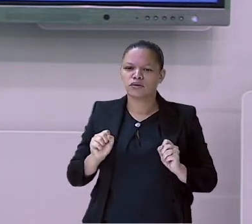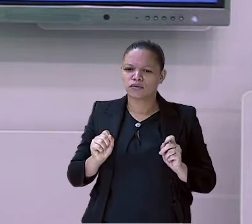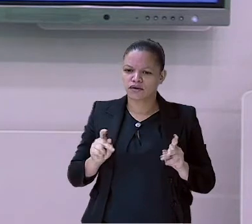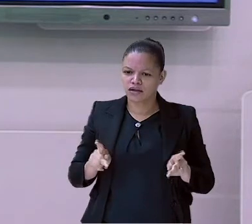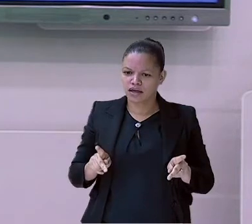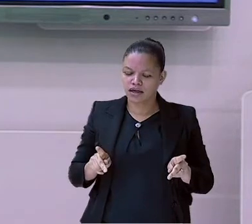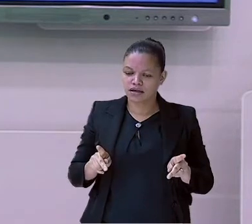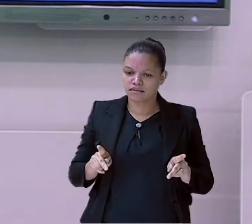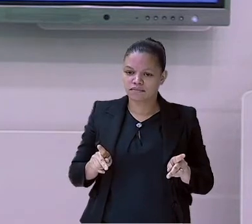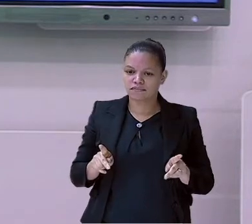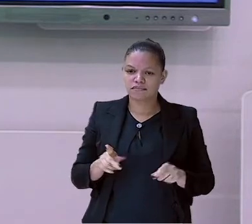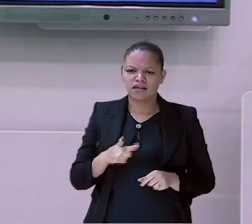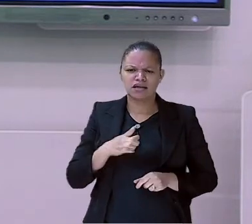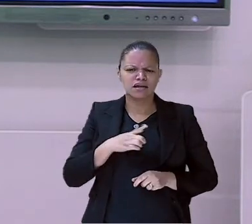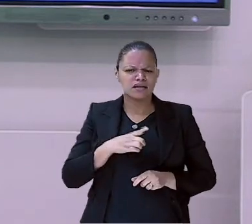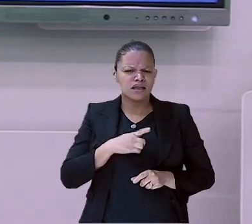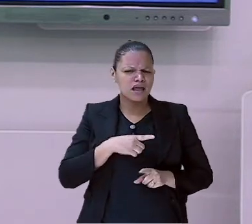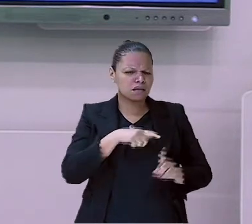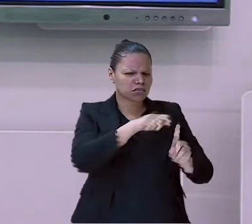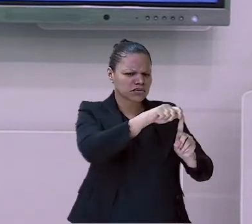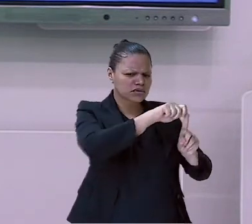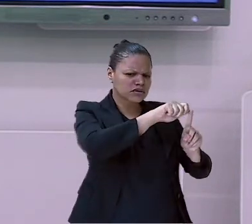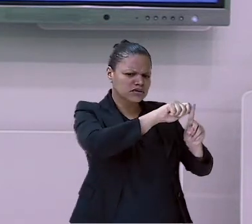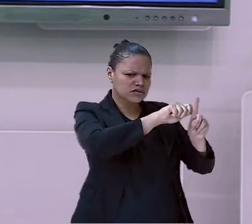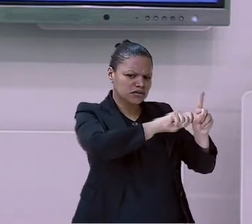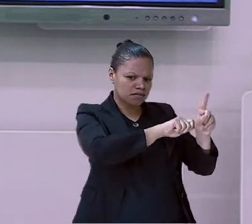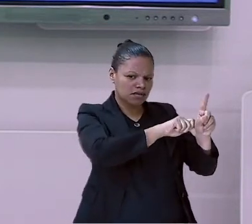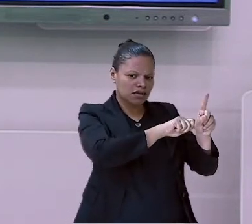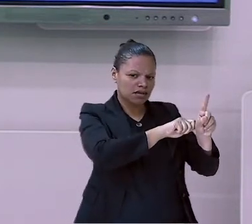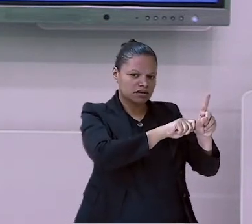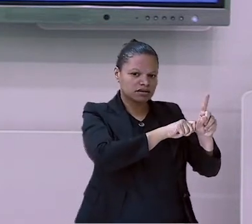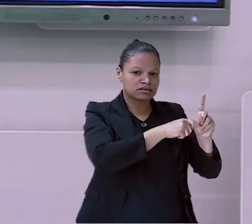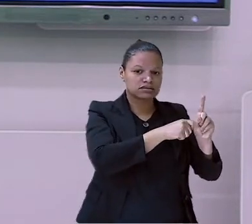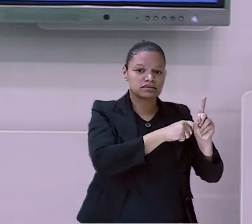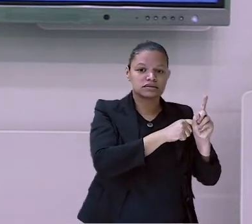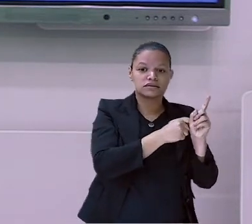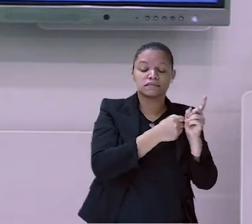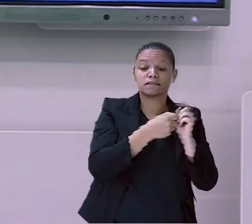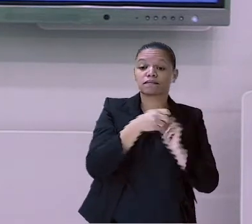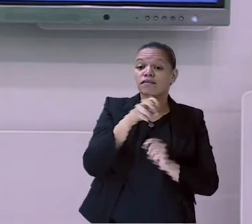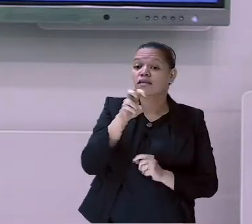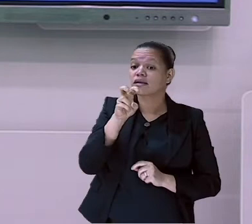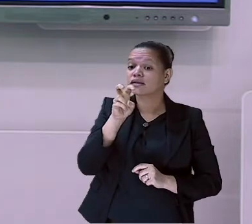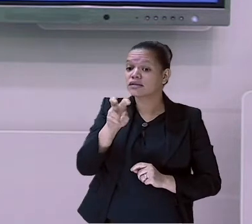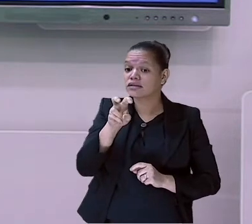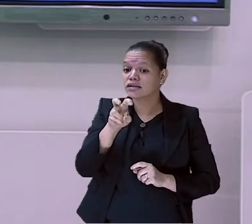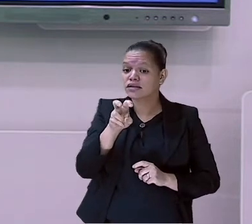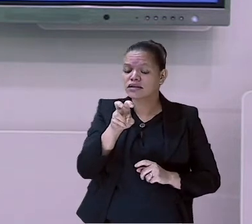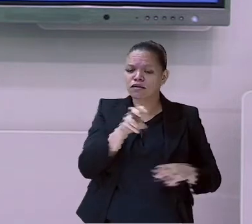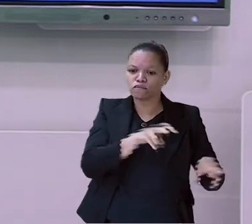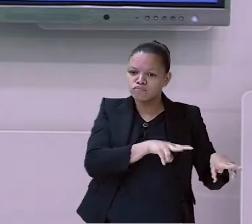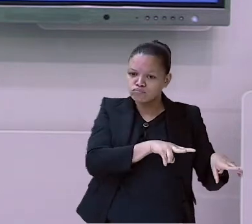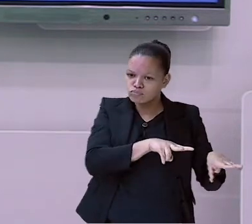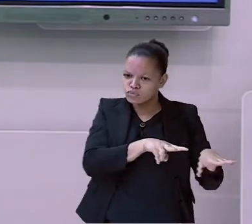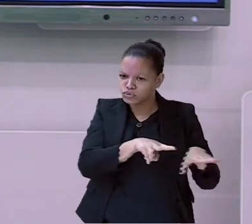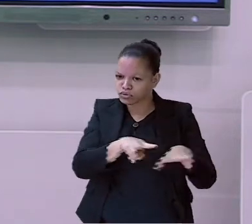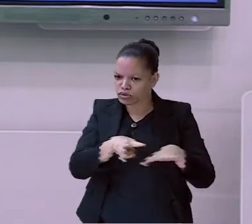semanas, sendo 2 incompletas, tá? E aí, quando